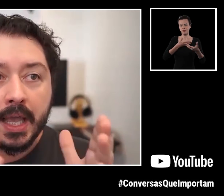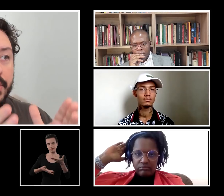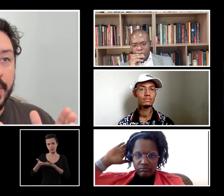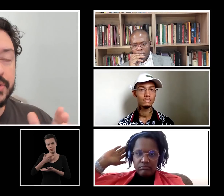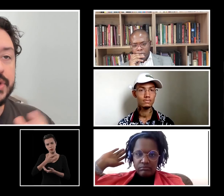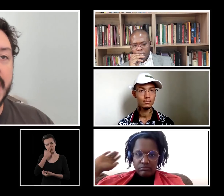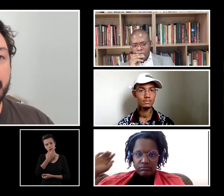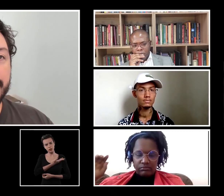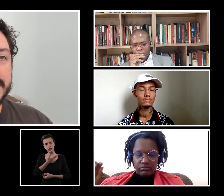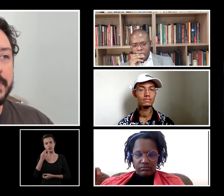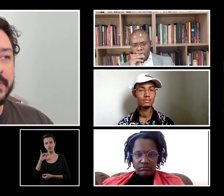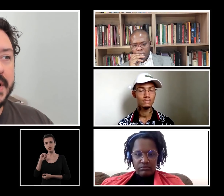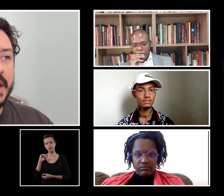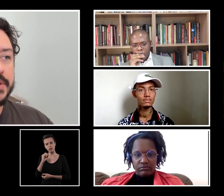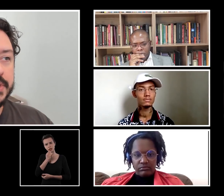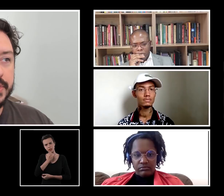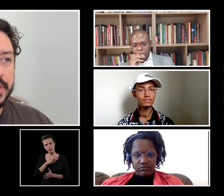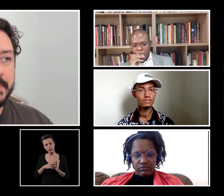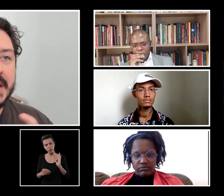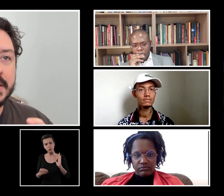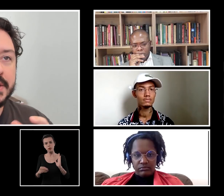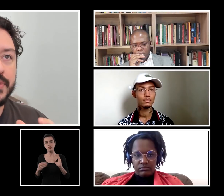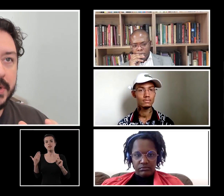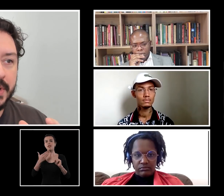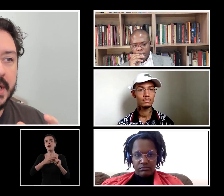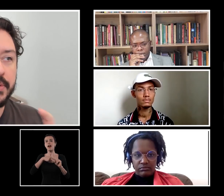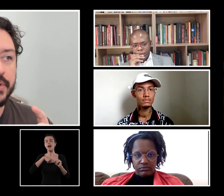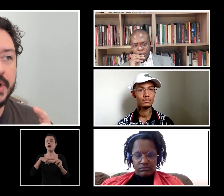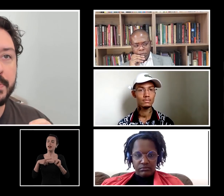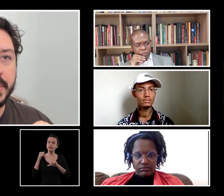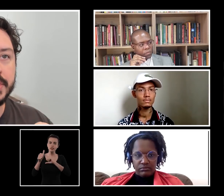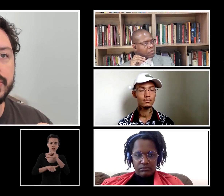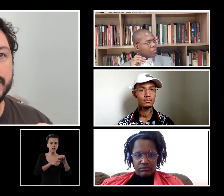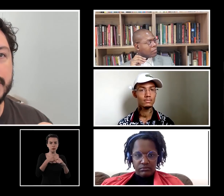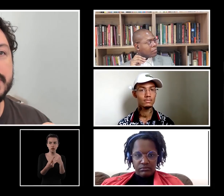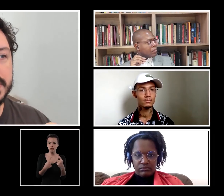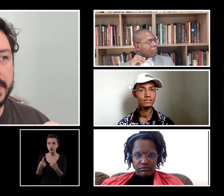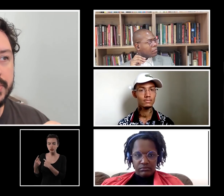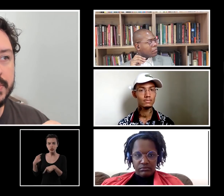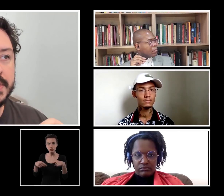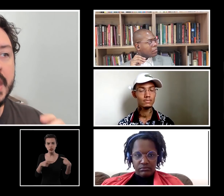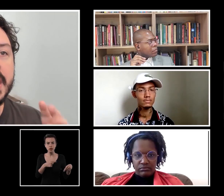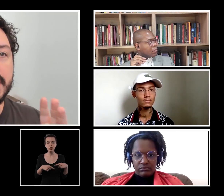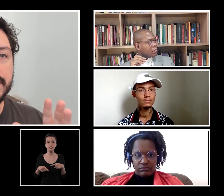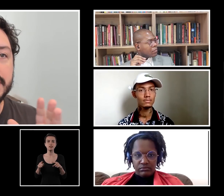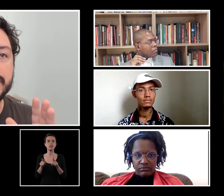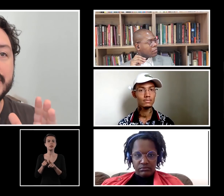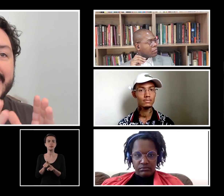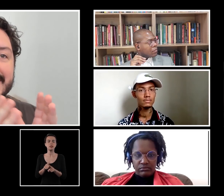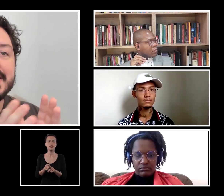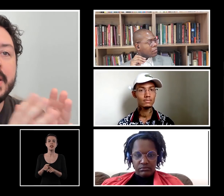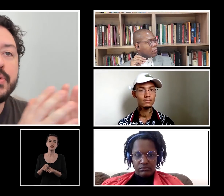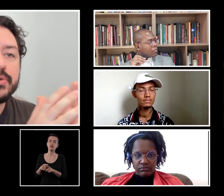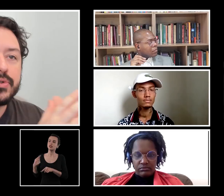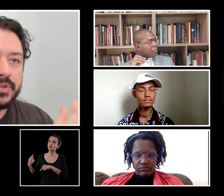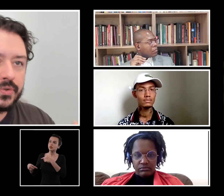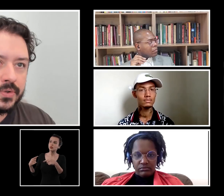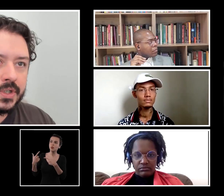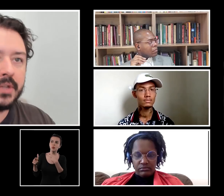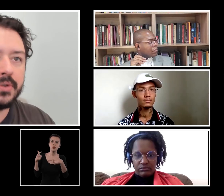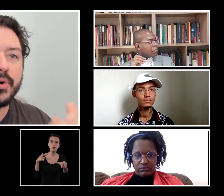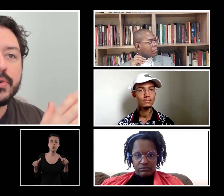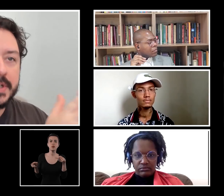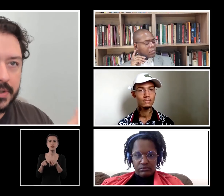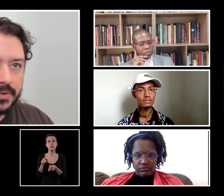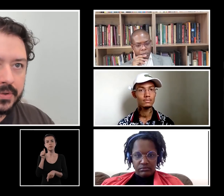mundo. Eu acho que o Tiago é um exemplo fantástico disso, eu acho que mais transformador até do que o Tiago pode discutir com as pessoas, no sentido de que existem outros